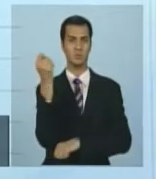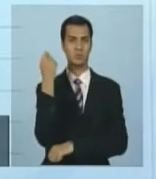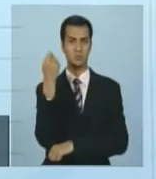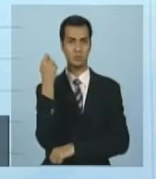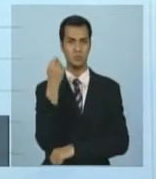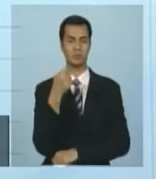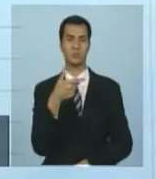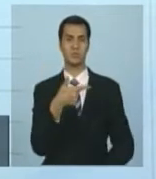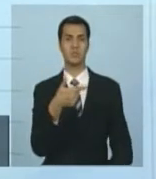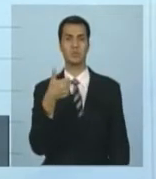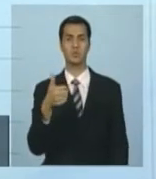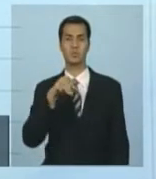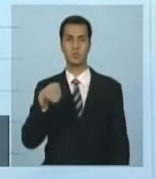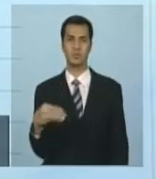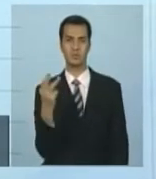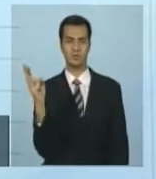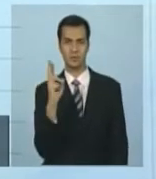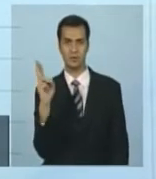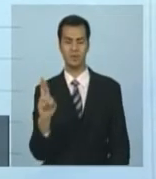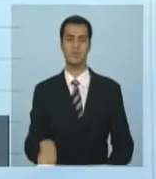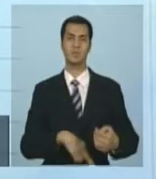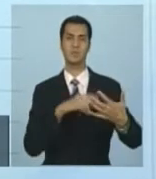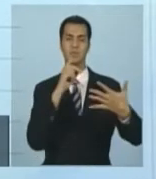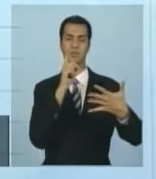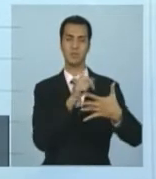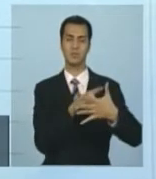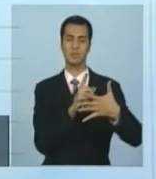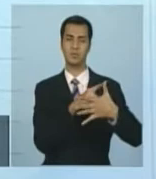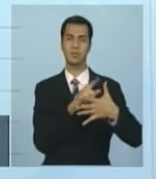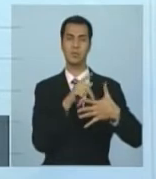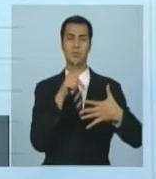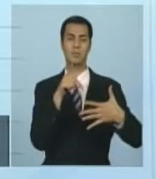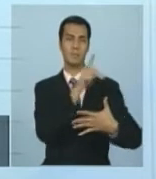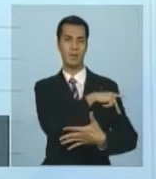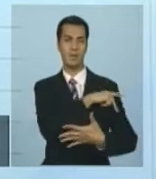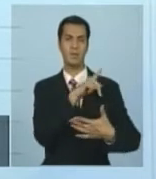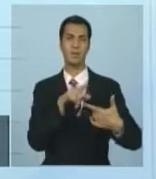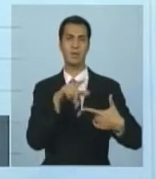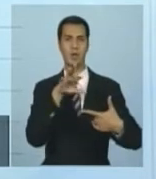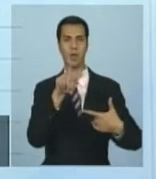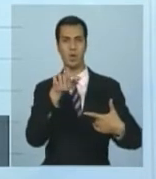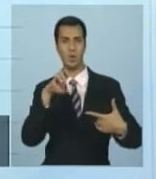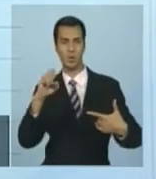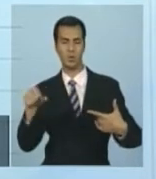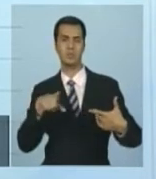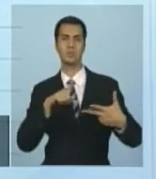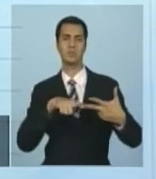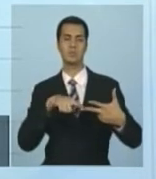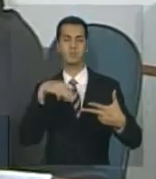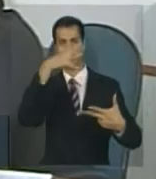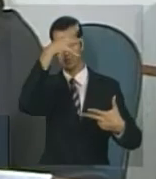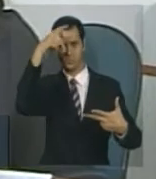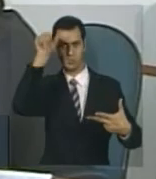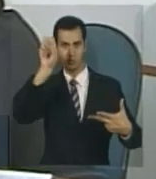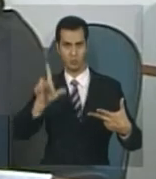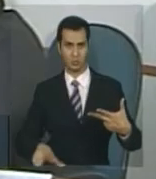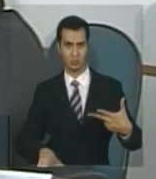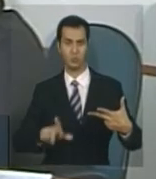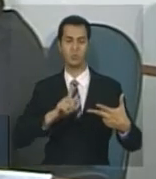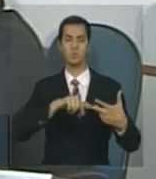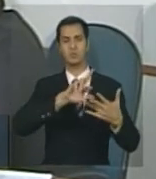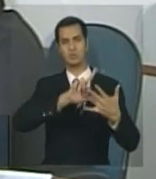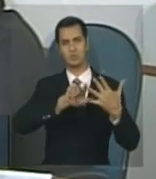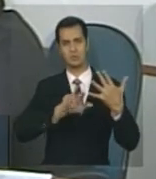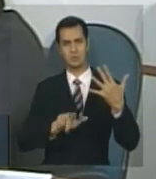Sul, com 21 milhões de reais, depois a Paraíba, Alagoas, Mato Grosso do Sul, e se seguem os